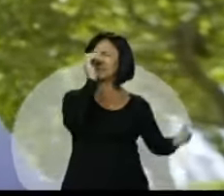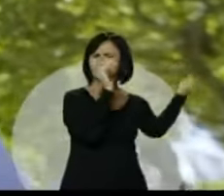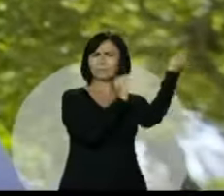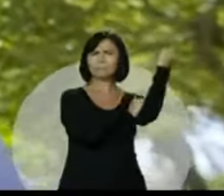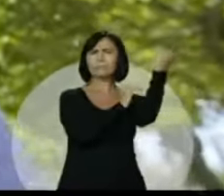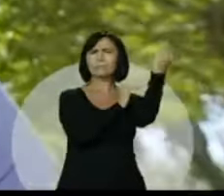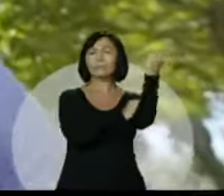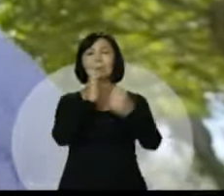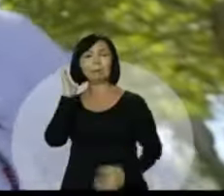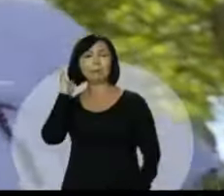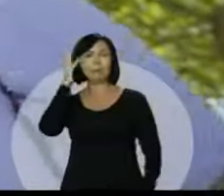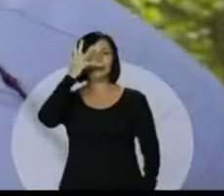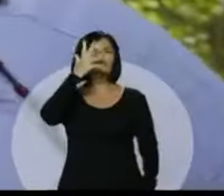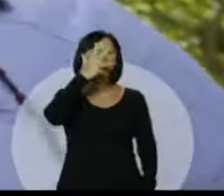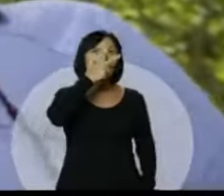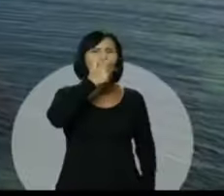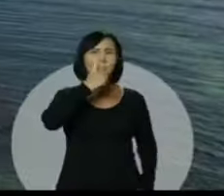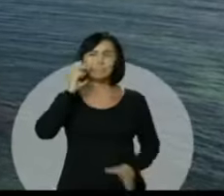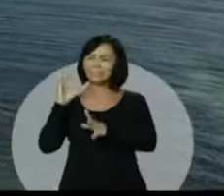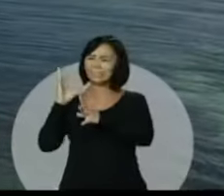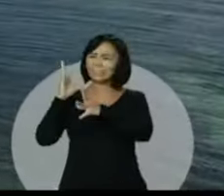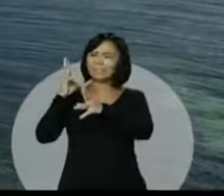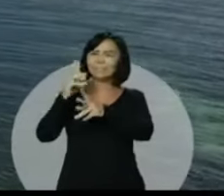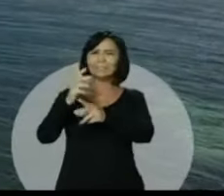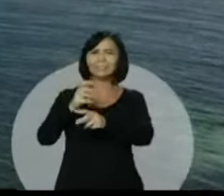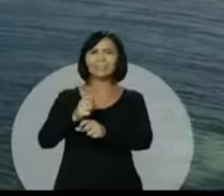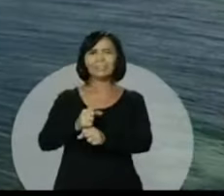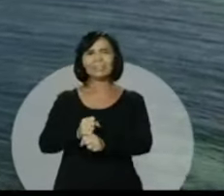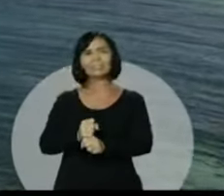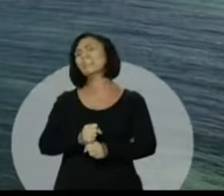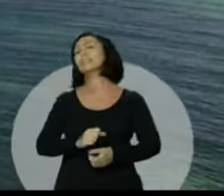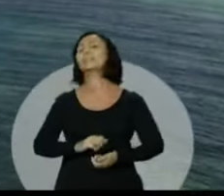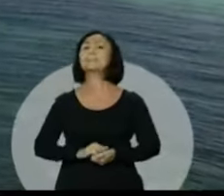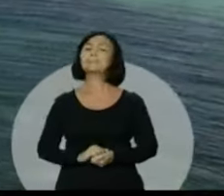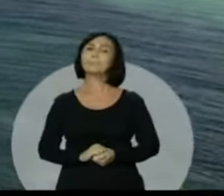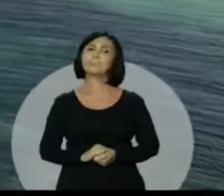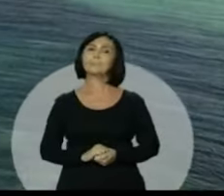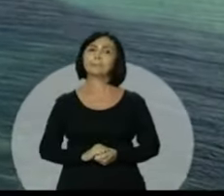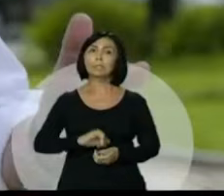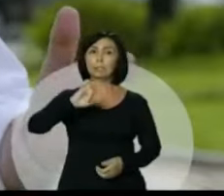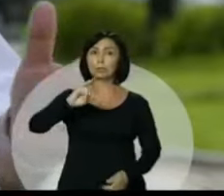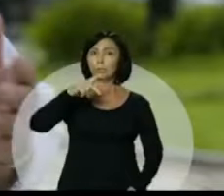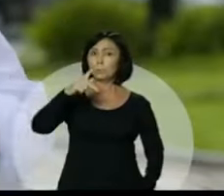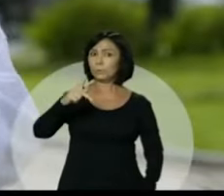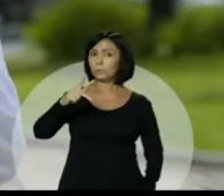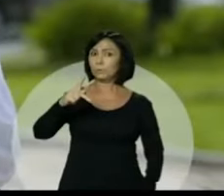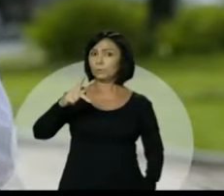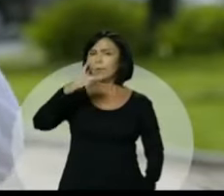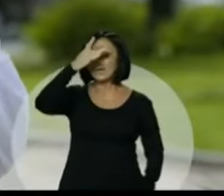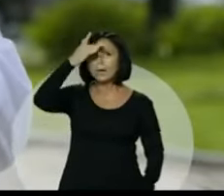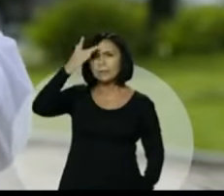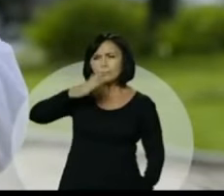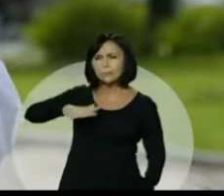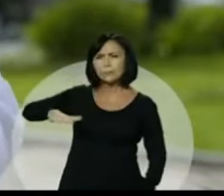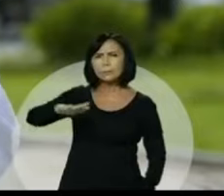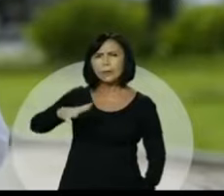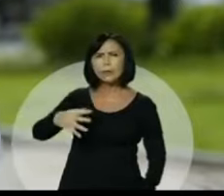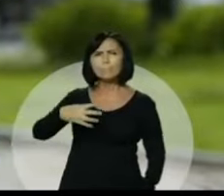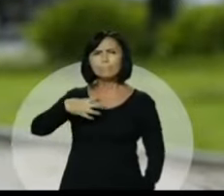junta a força e a beleza. João Pessoa é uma cidade que